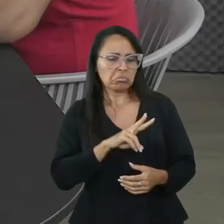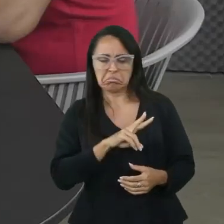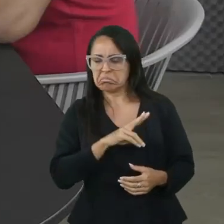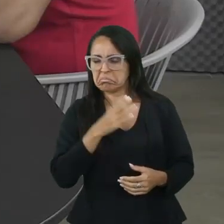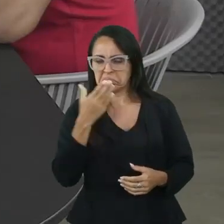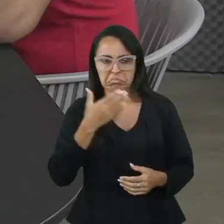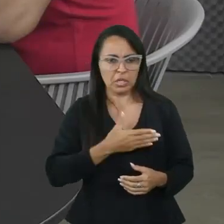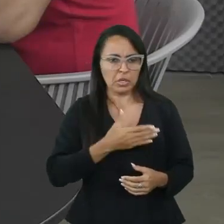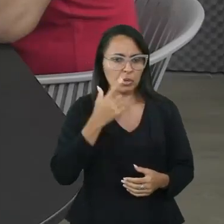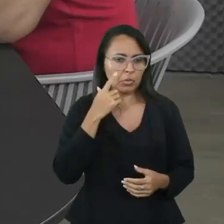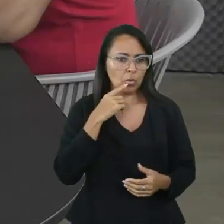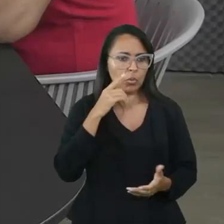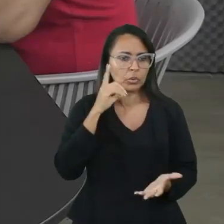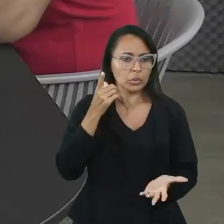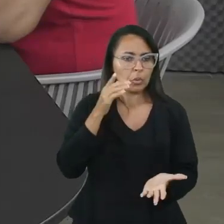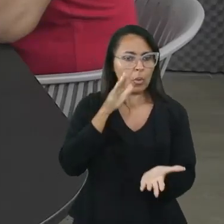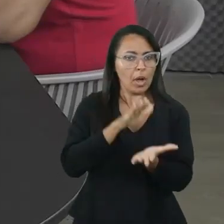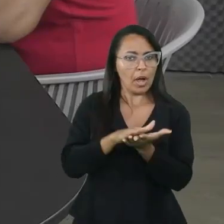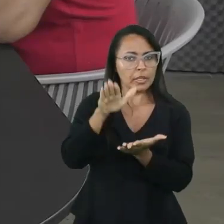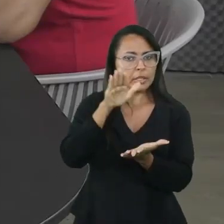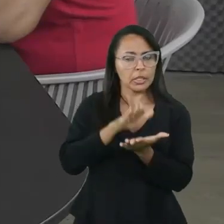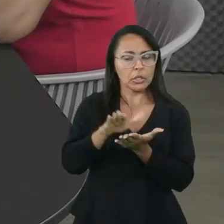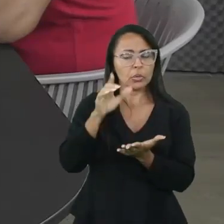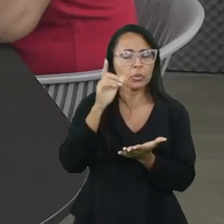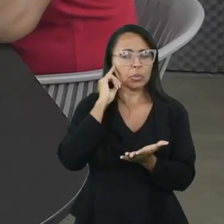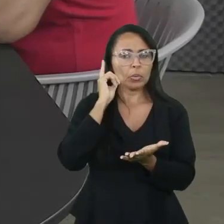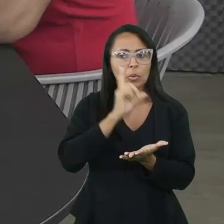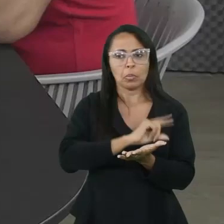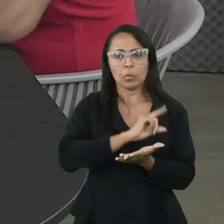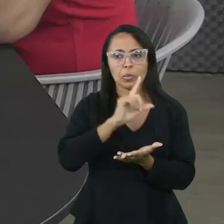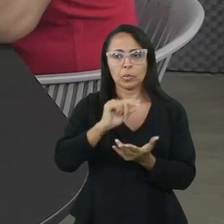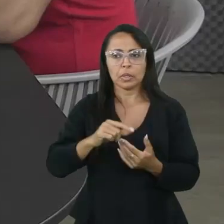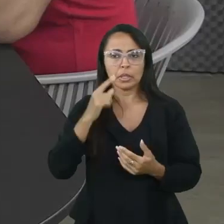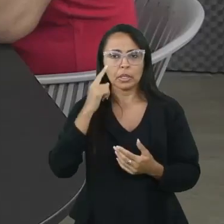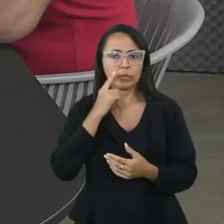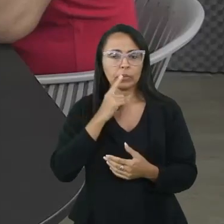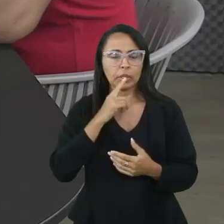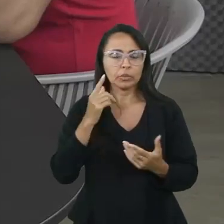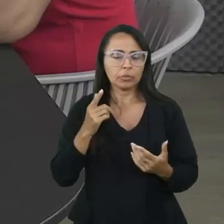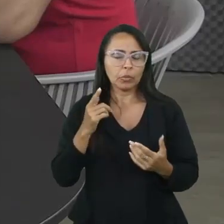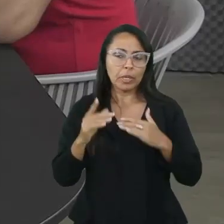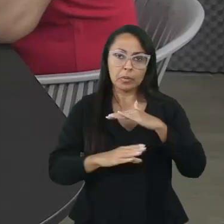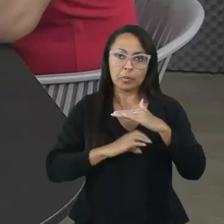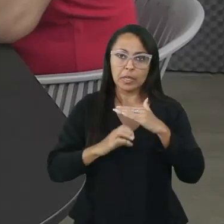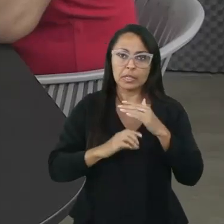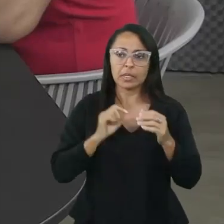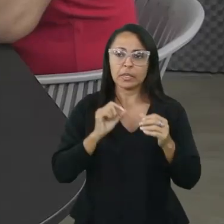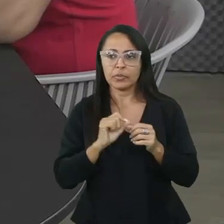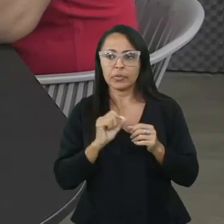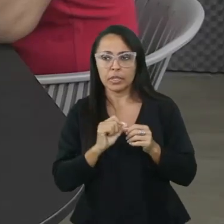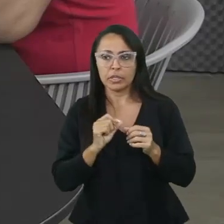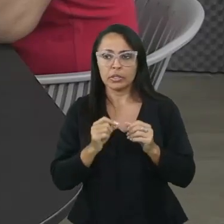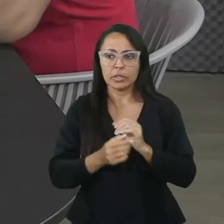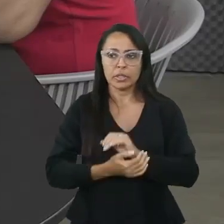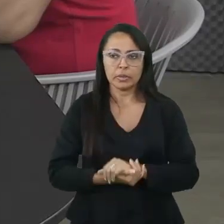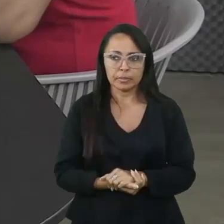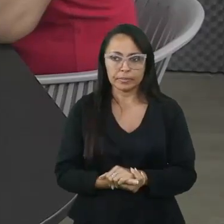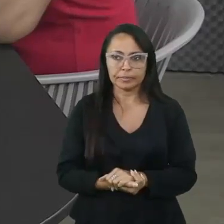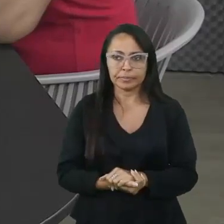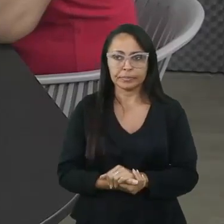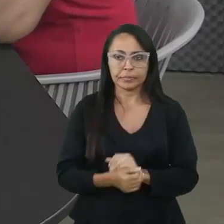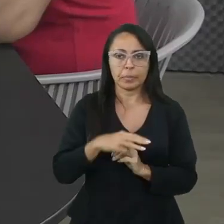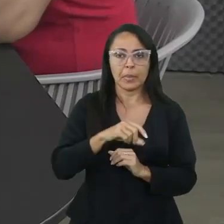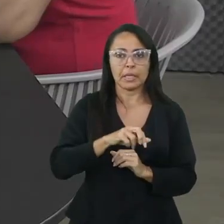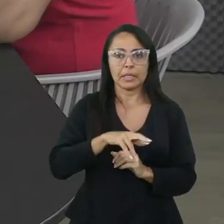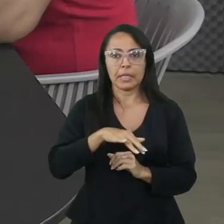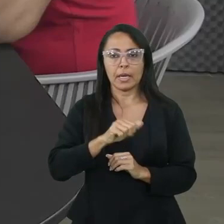último artigo publicado foi o pessoal da Fiocruz que fez, me mandaram esse artigo, professora Maria Alice Varjal, um beijo grande se ela estiver me ouvindo,